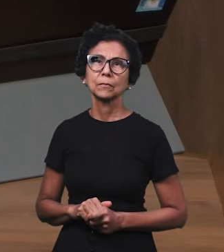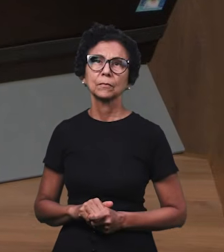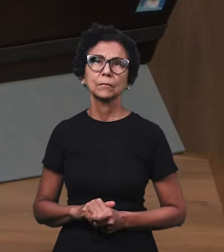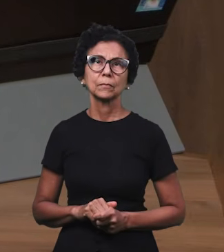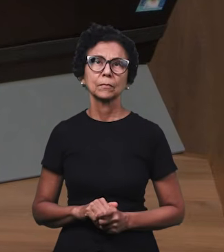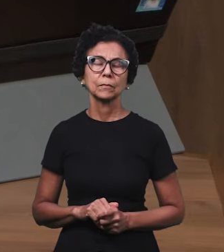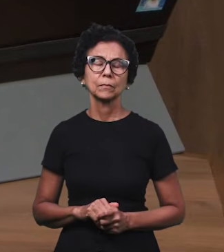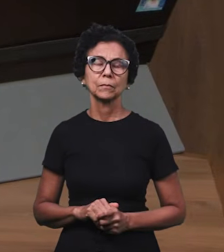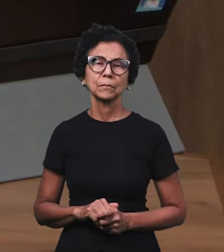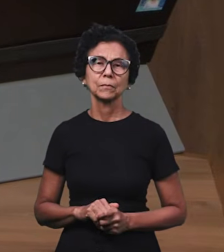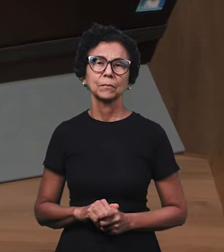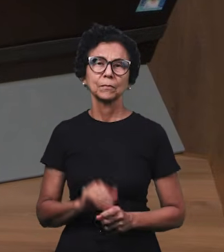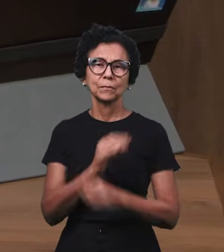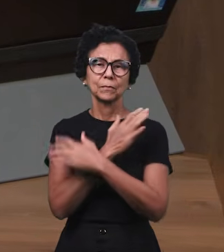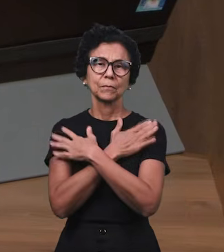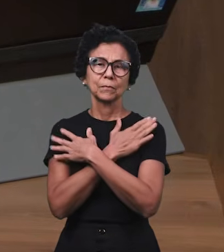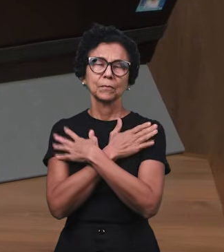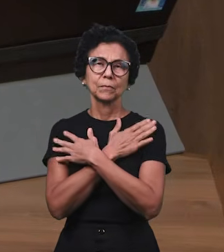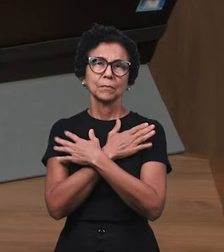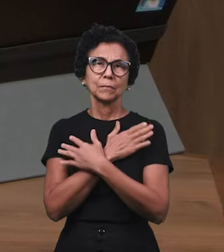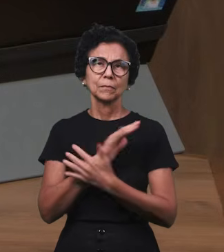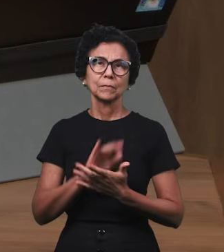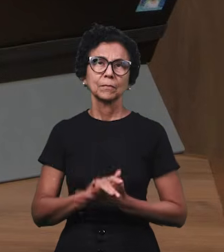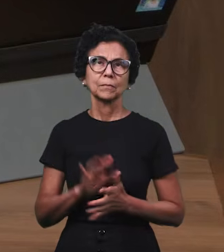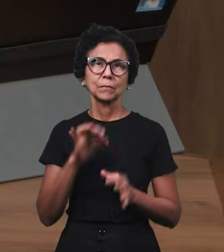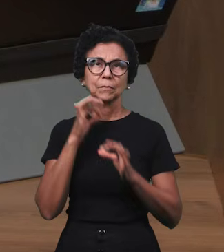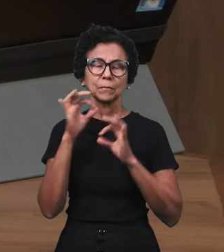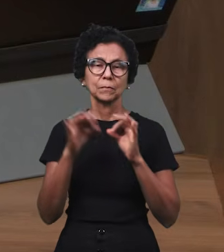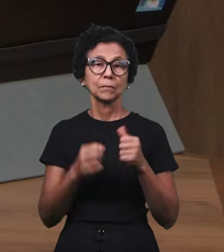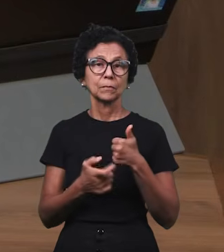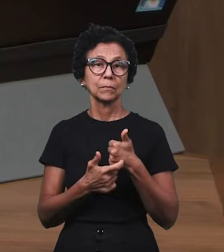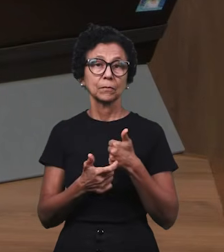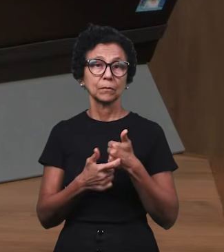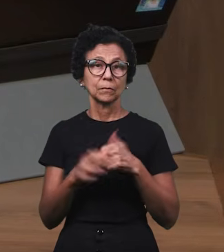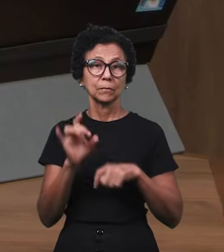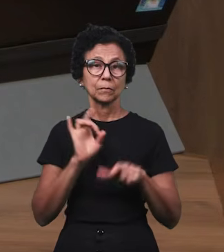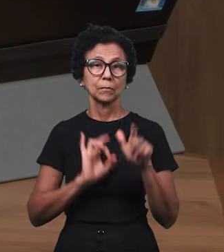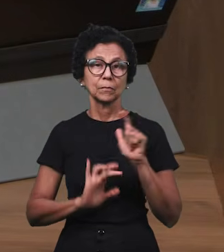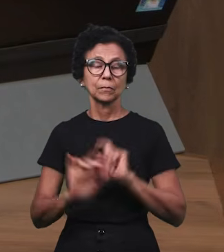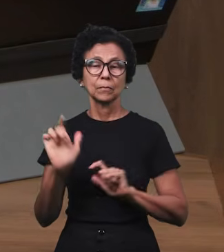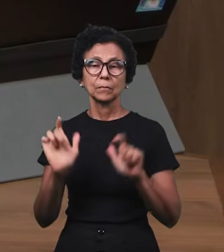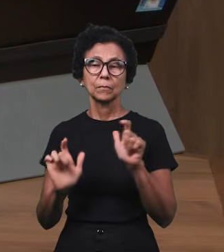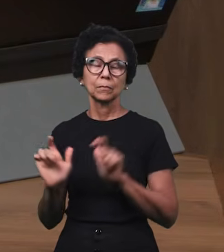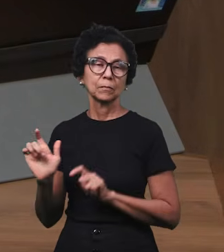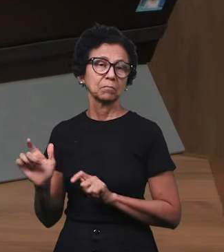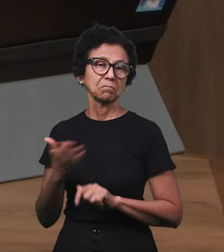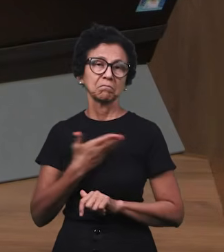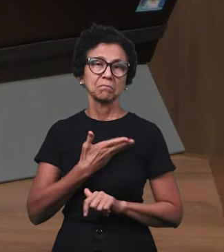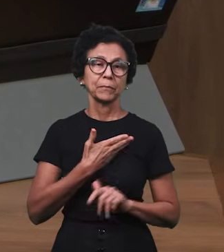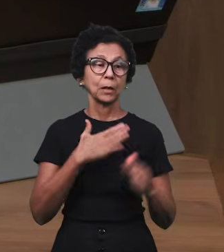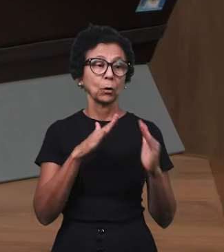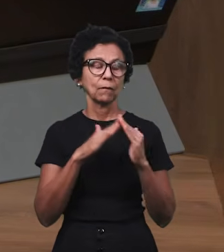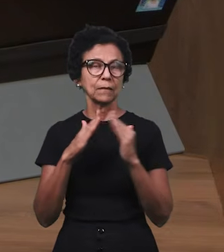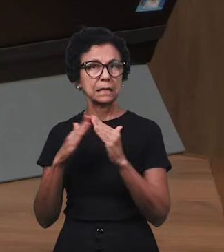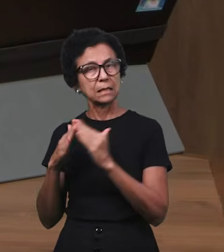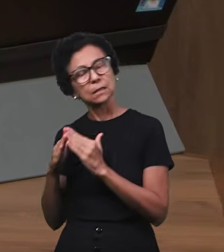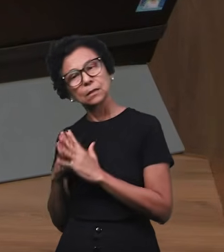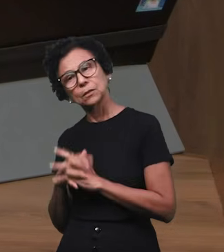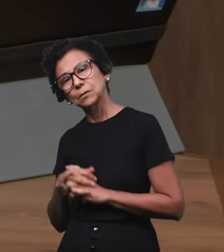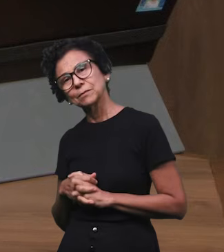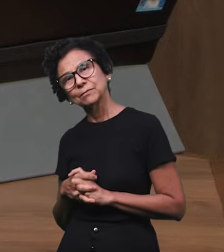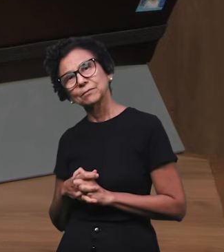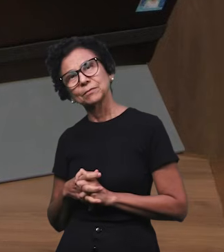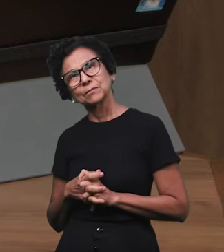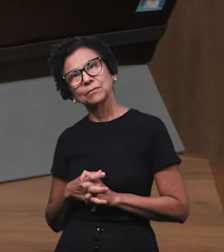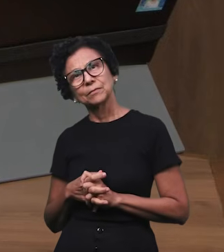nós deixamos o nosso abraço. Fique à vontade, comente, curta, compartilha com aquela pessoa, seu amigo, seu vizinho,